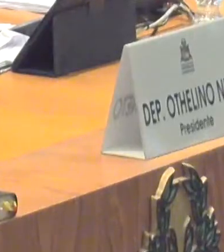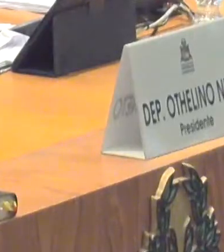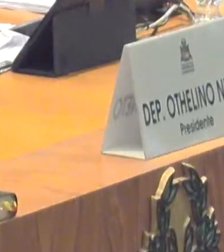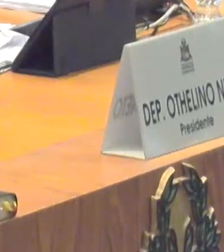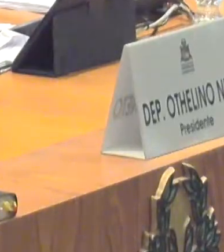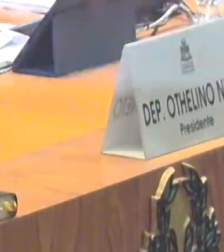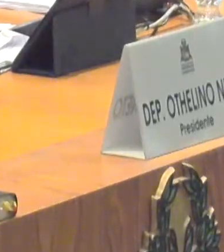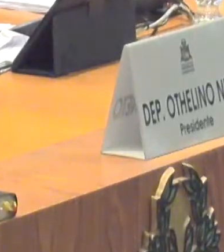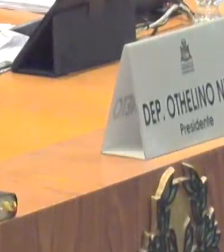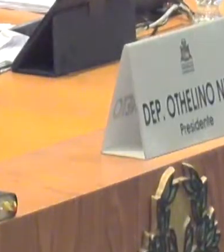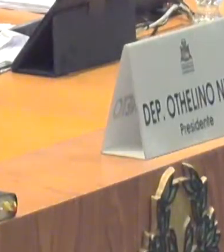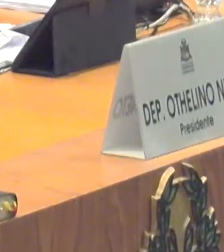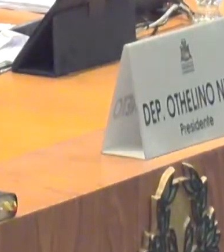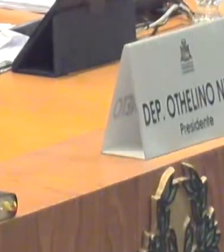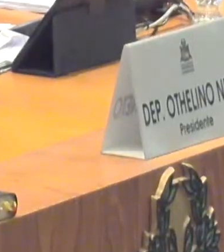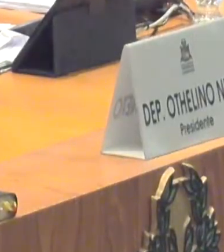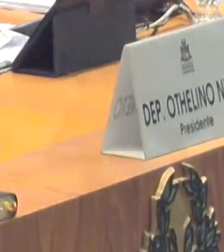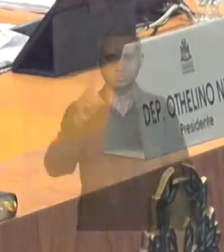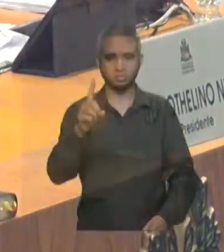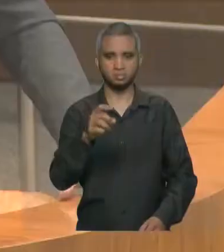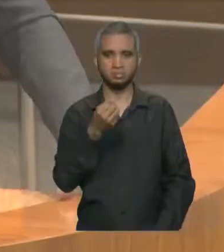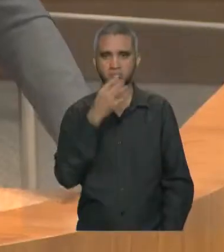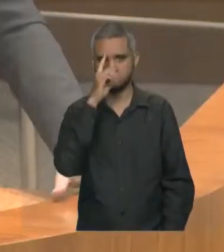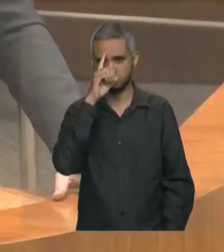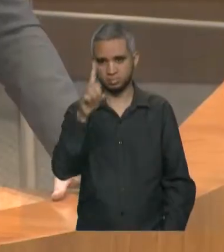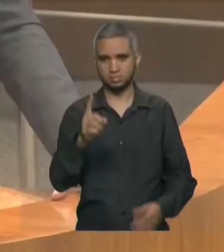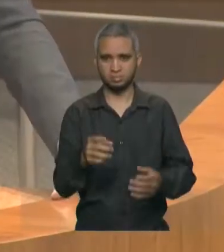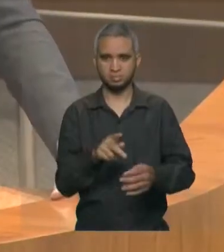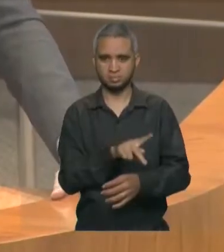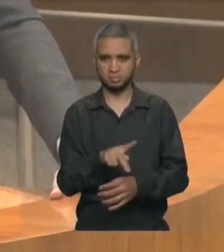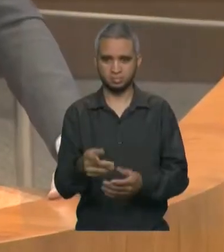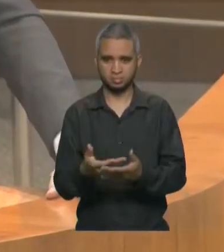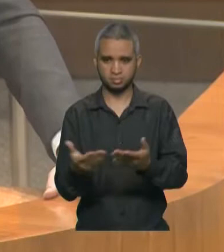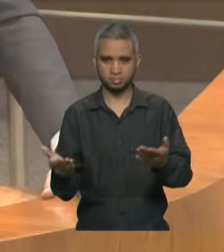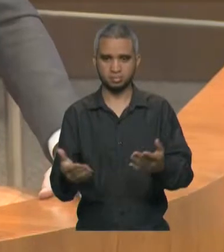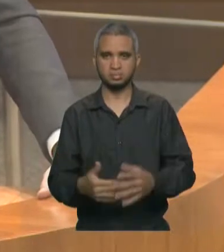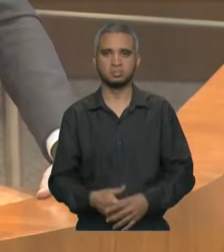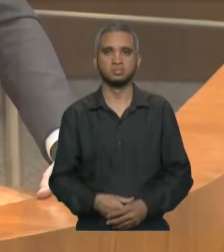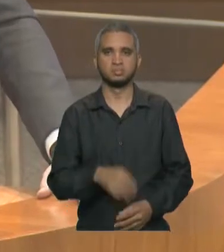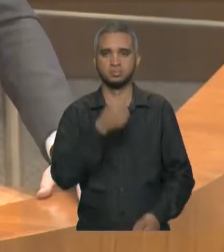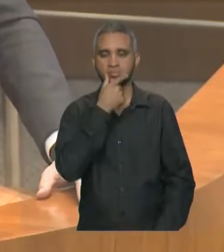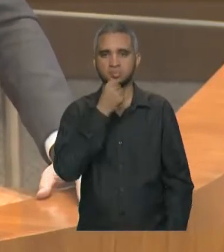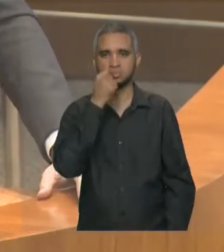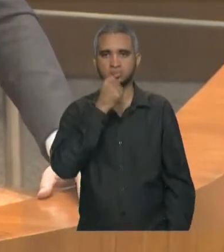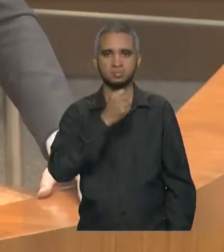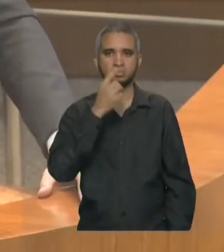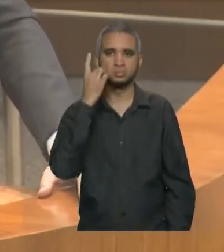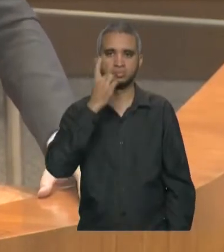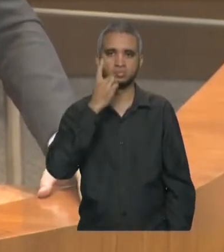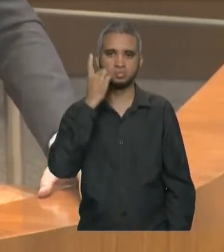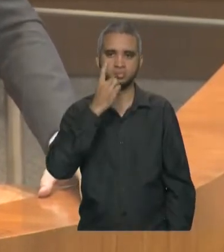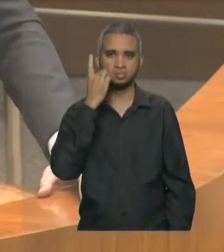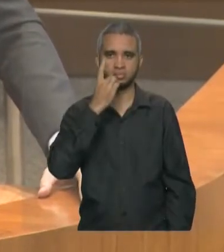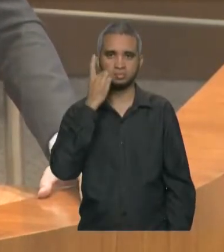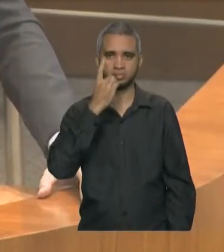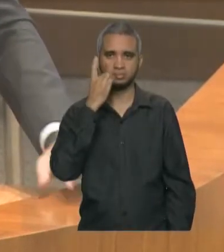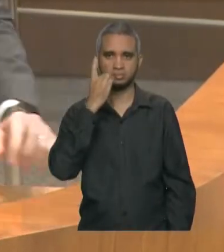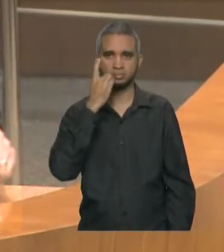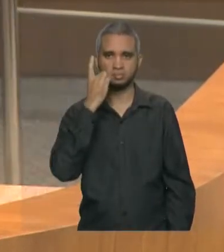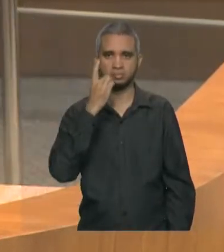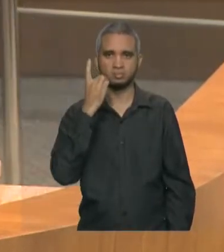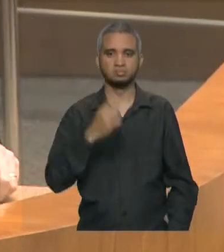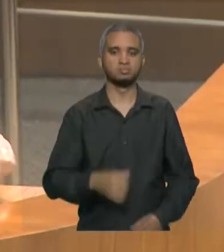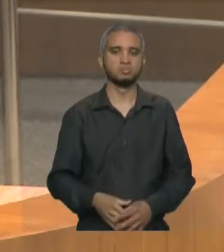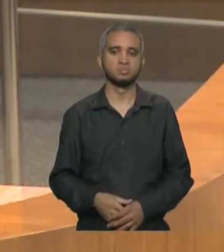Bom dia, senhor presidente, senhoras e senhores deputados e deputadas, galeria, telespectadores da TV Assembleia, servidores desta casa,